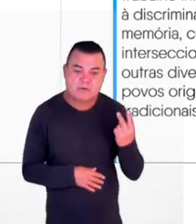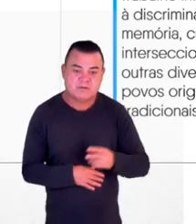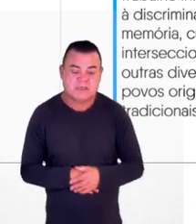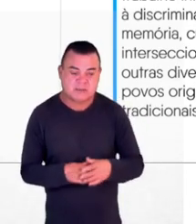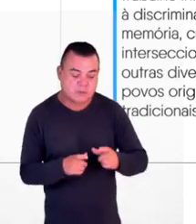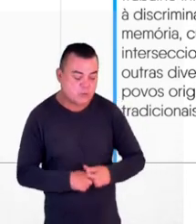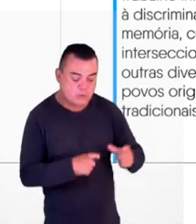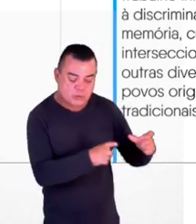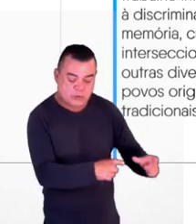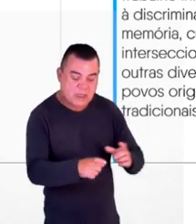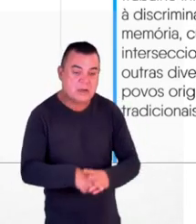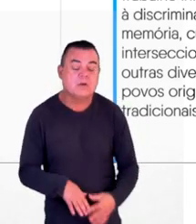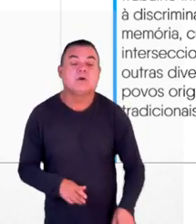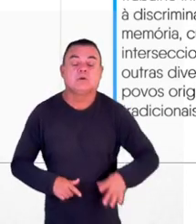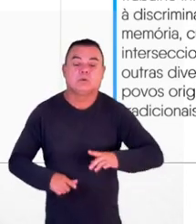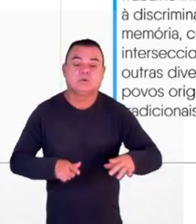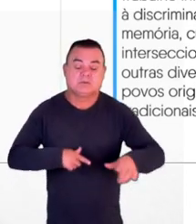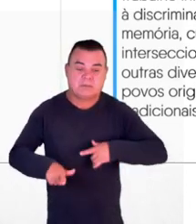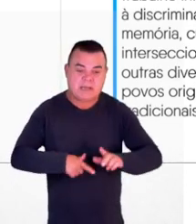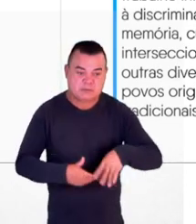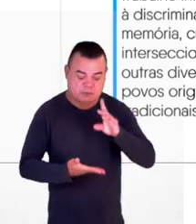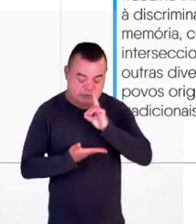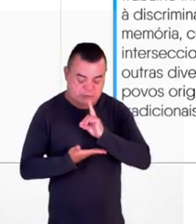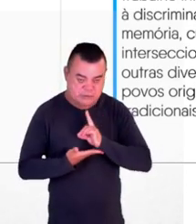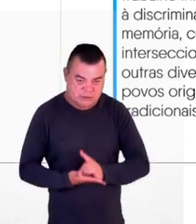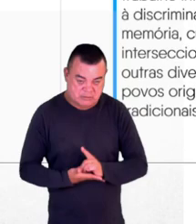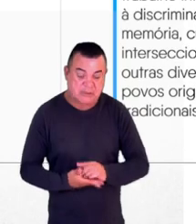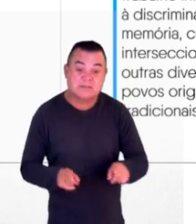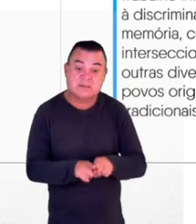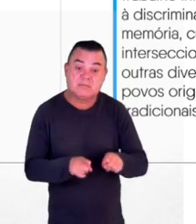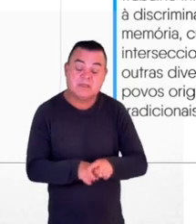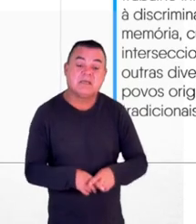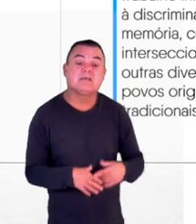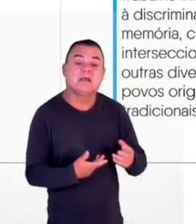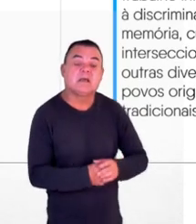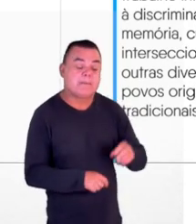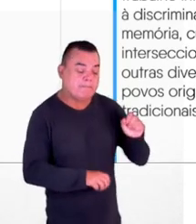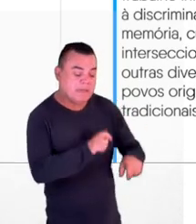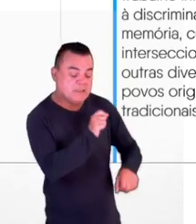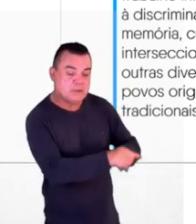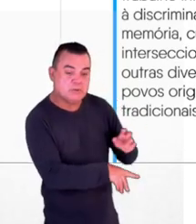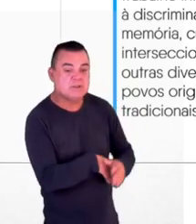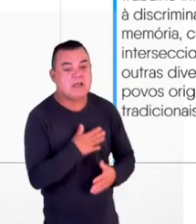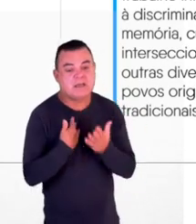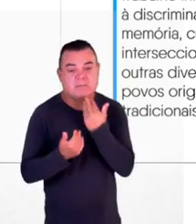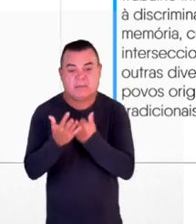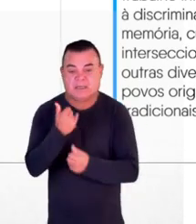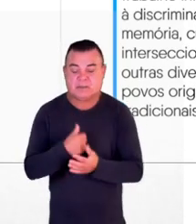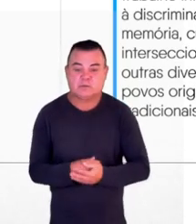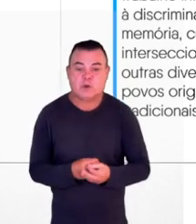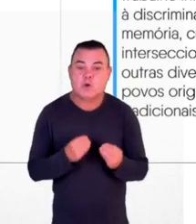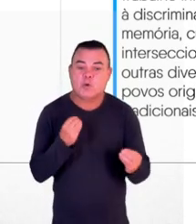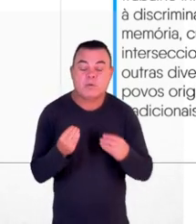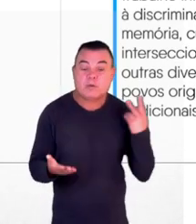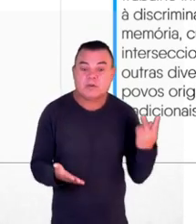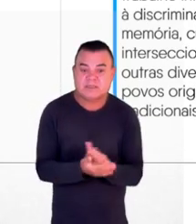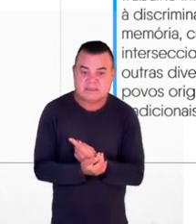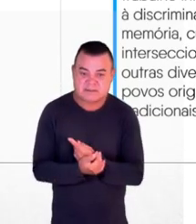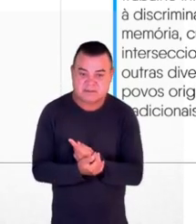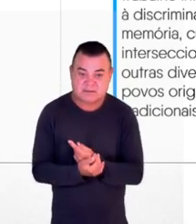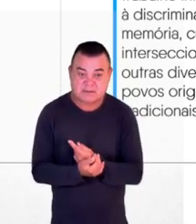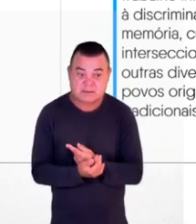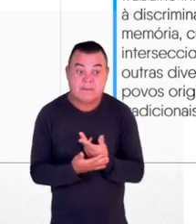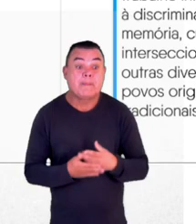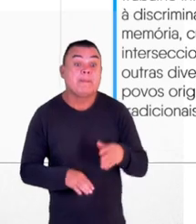o trabalho Digno e a produção e consumo adequado de alimentos eh como que isso funciona na prática nós temos